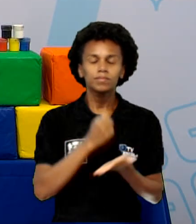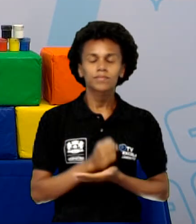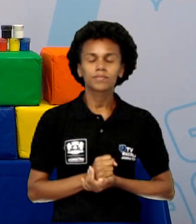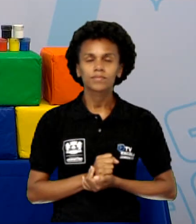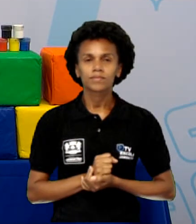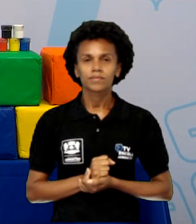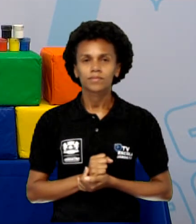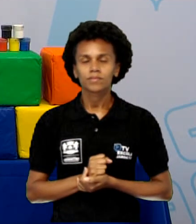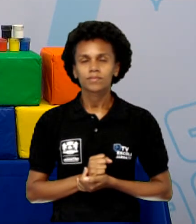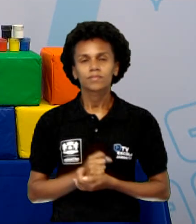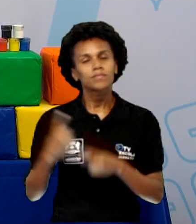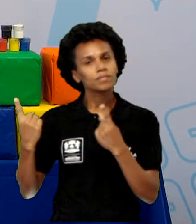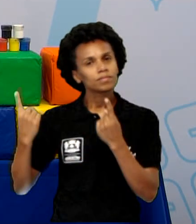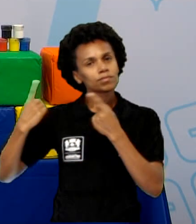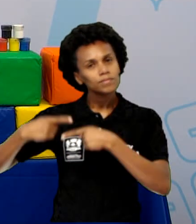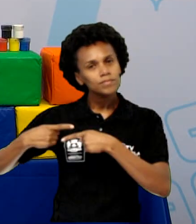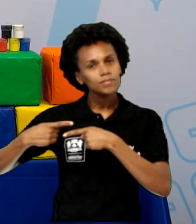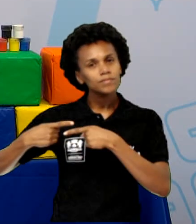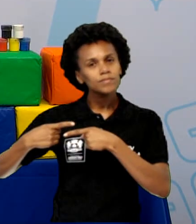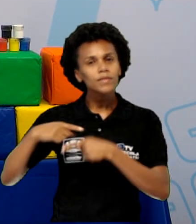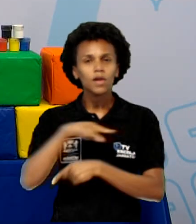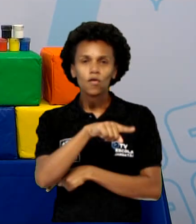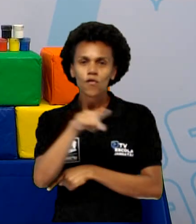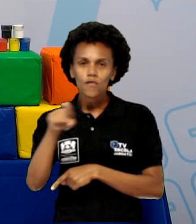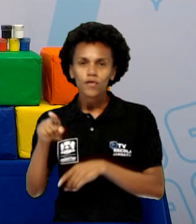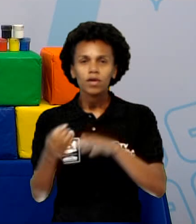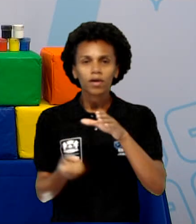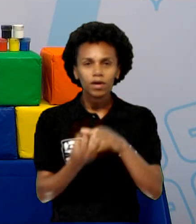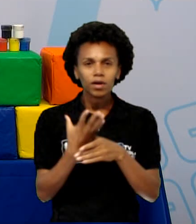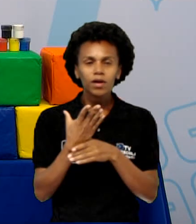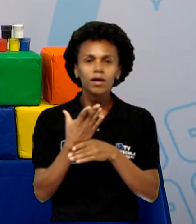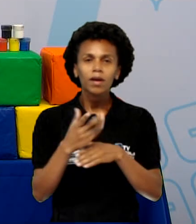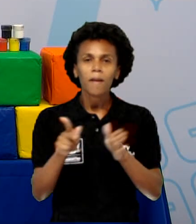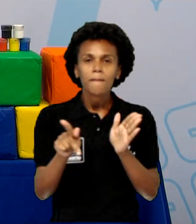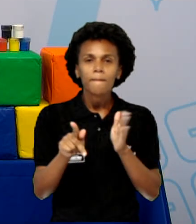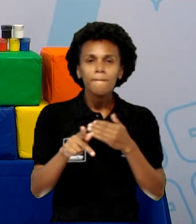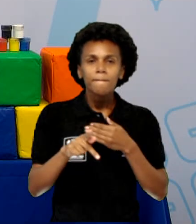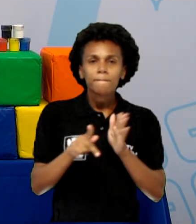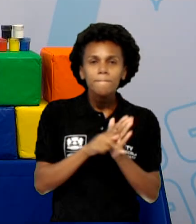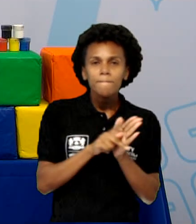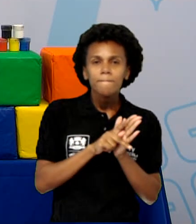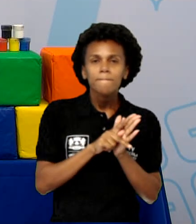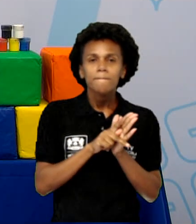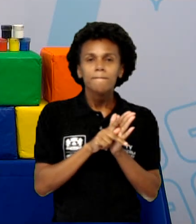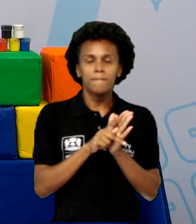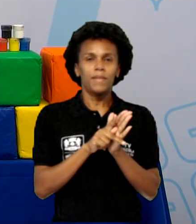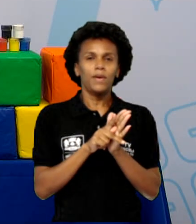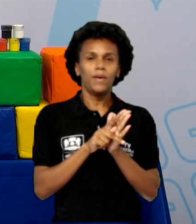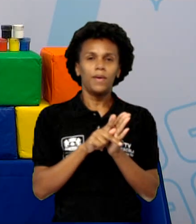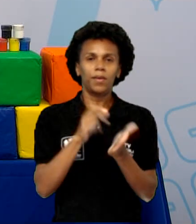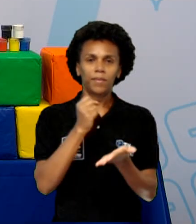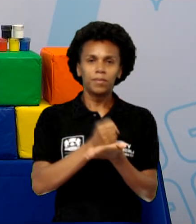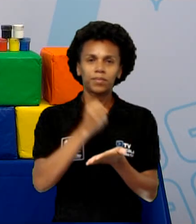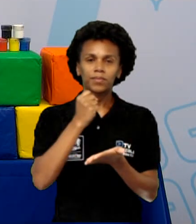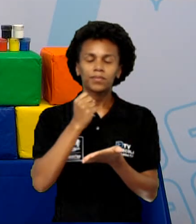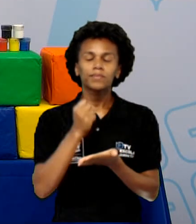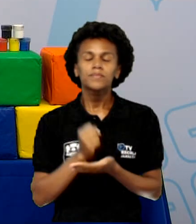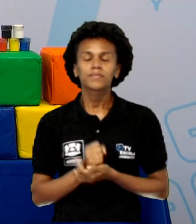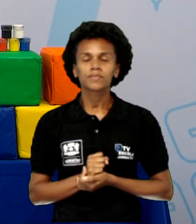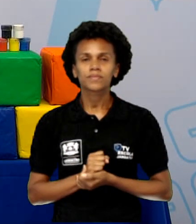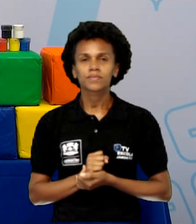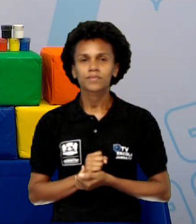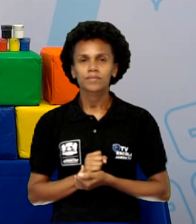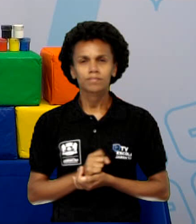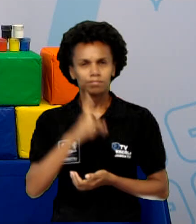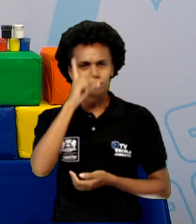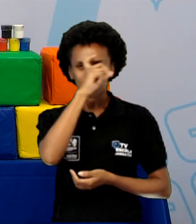hoje. É vocês produzirem sua própria gravura em casa usando um papelzinho de isopor. Não é tão difícil, né? Dá para fazer. Então guardem